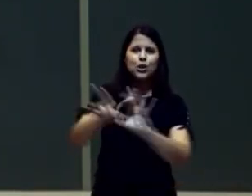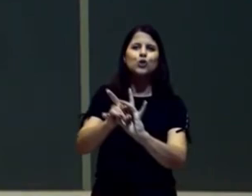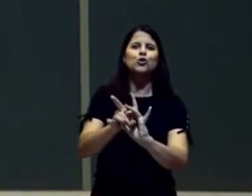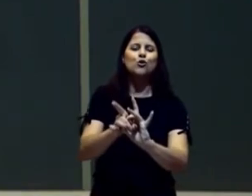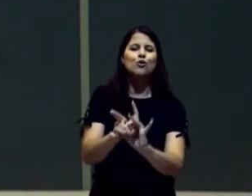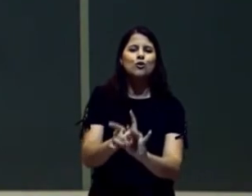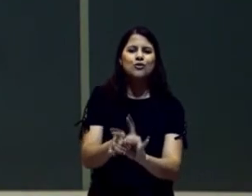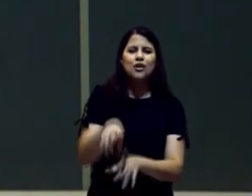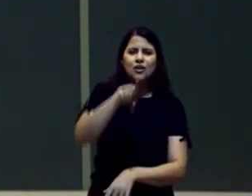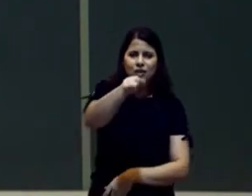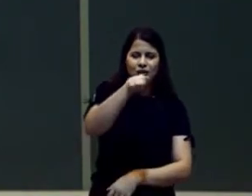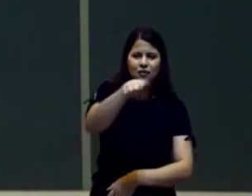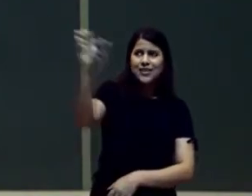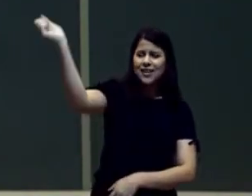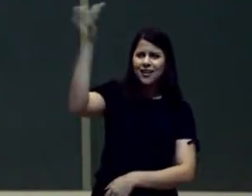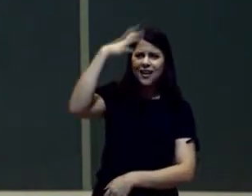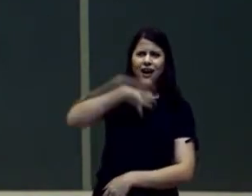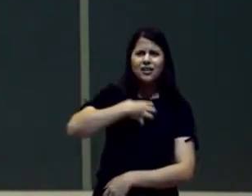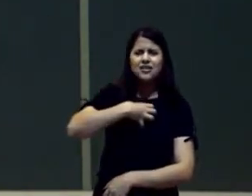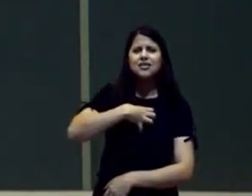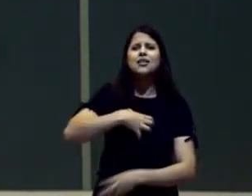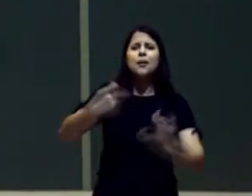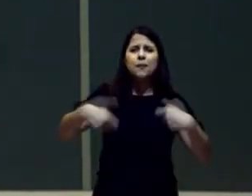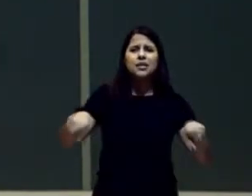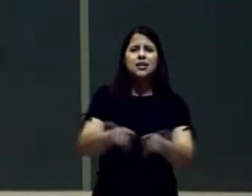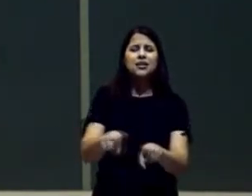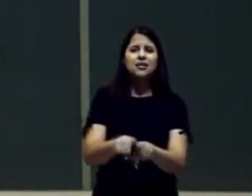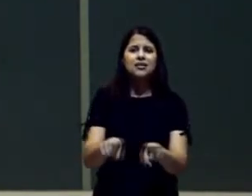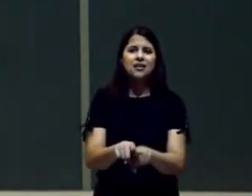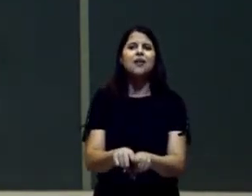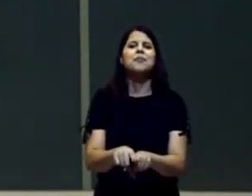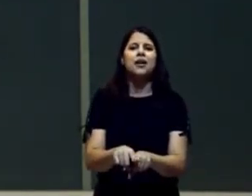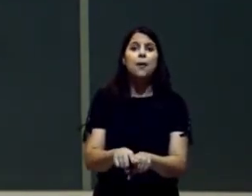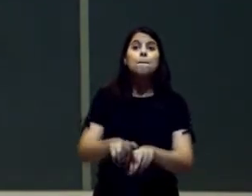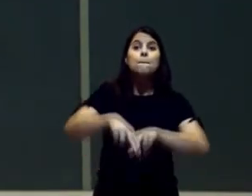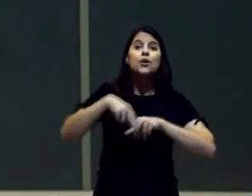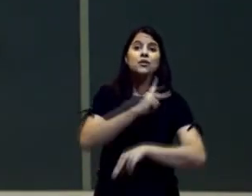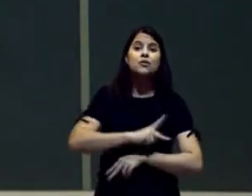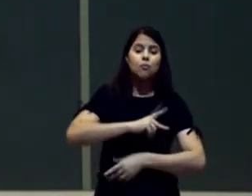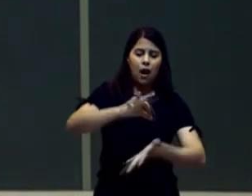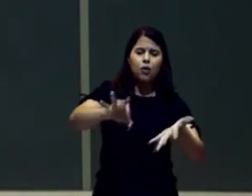que foi alcançado pela graça. Por isso Paulo disse que a graça esteja com vocês.